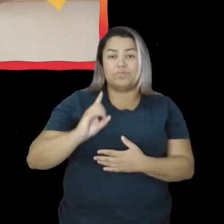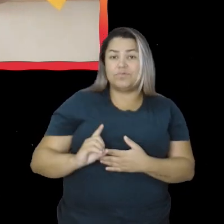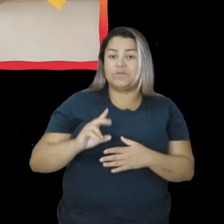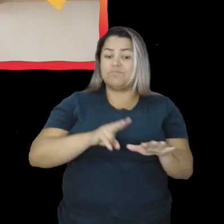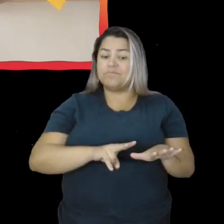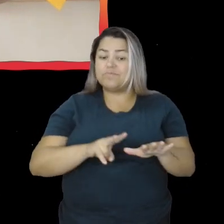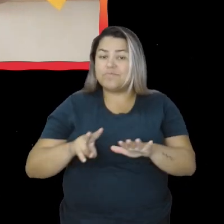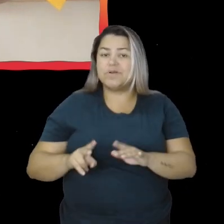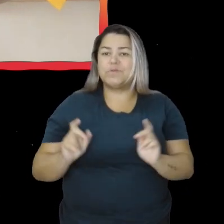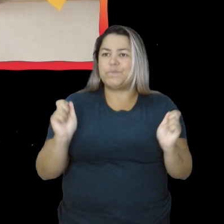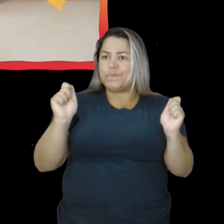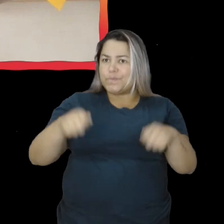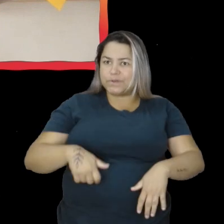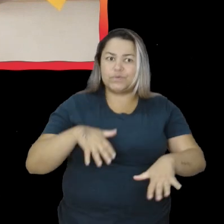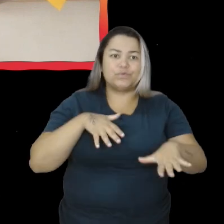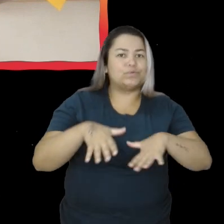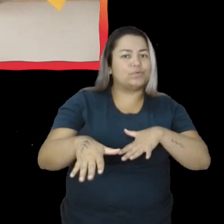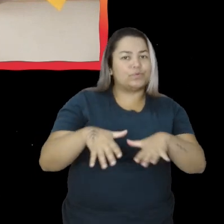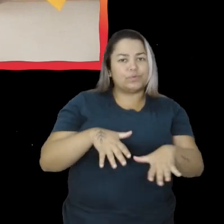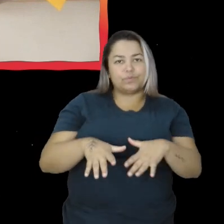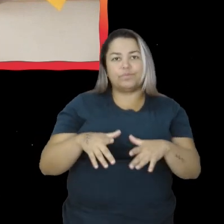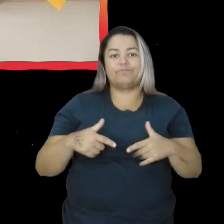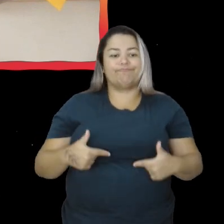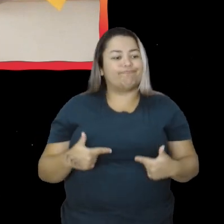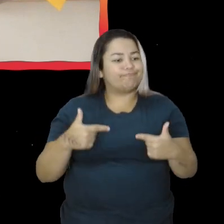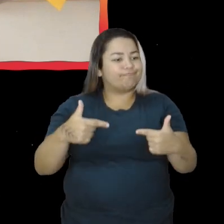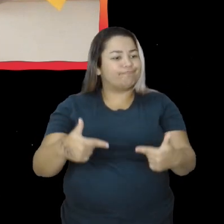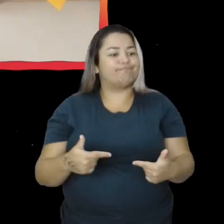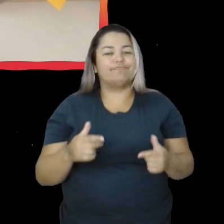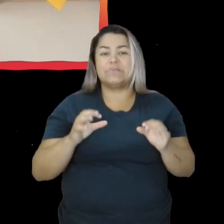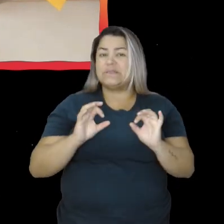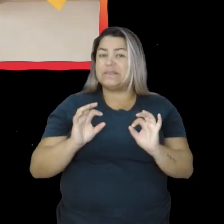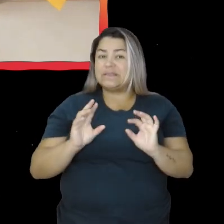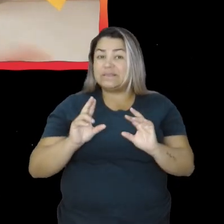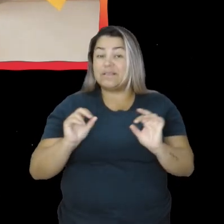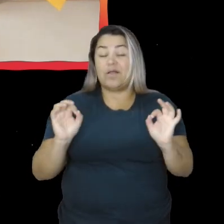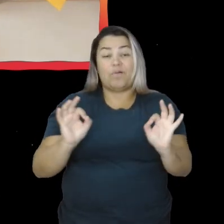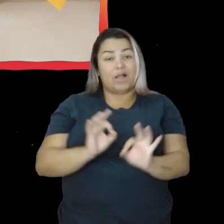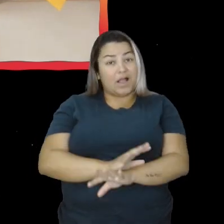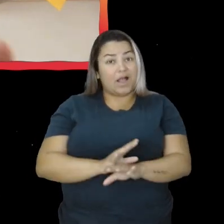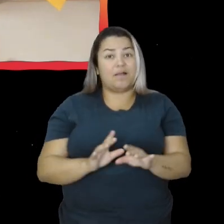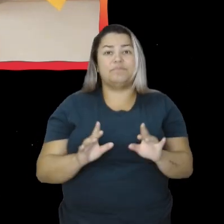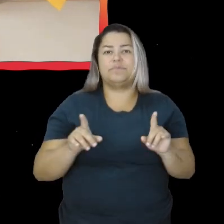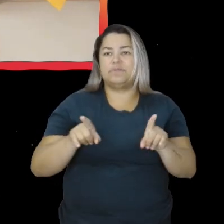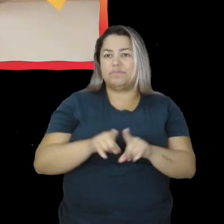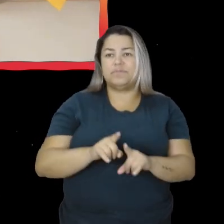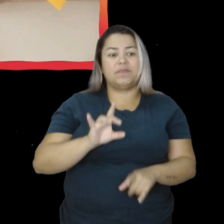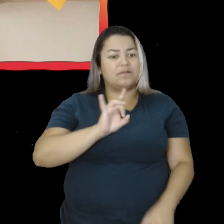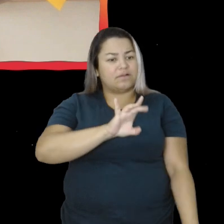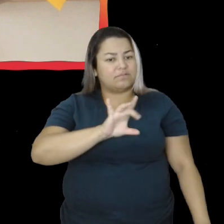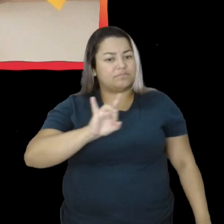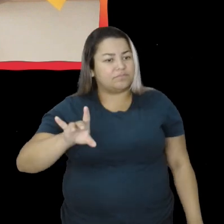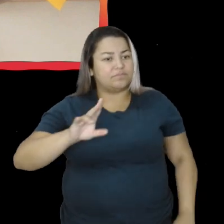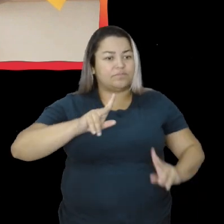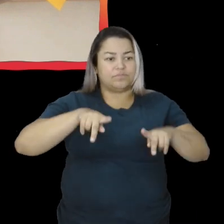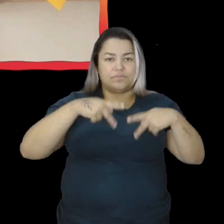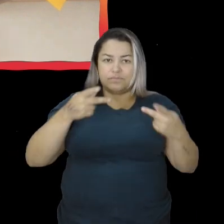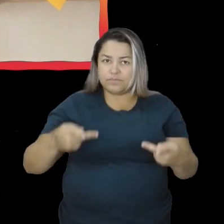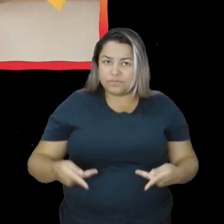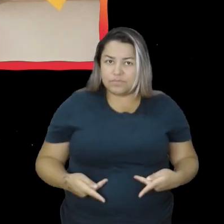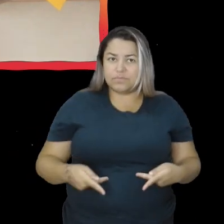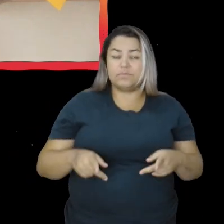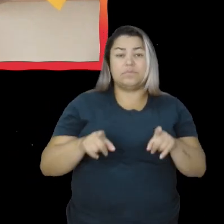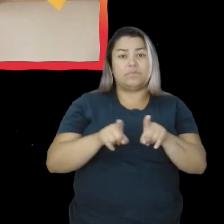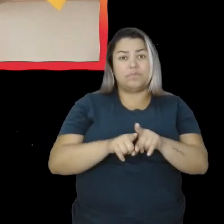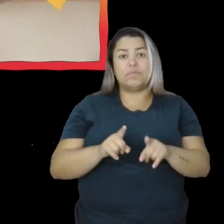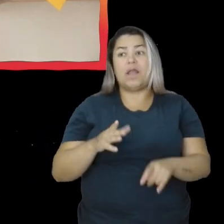gente precisa se mobilizar e lutar para que essas coisas não acabem. E eu acho que cada ser humano é fruto do seu período histórico, né? E eu acho que a